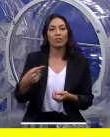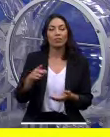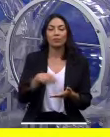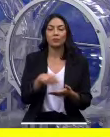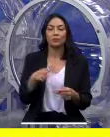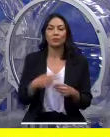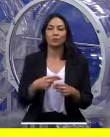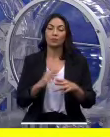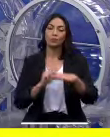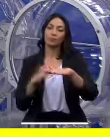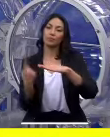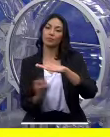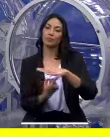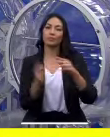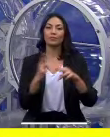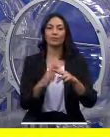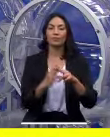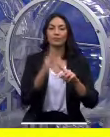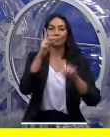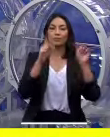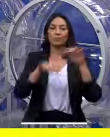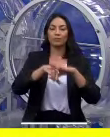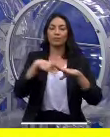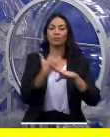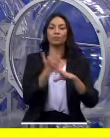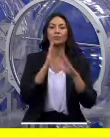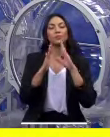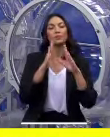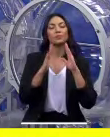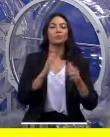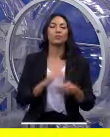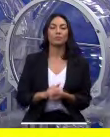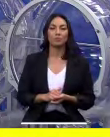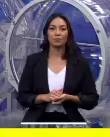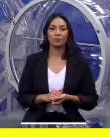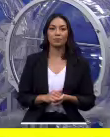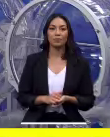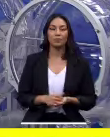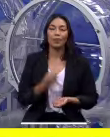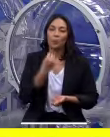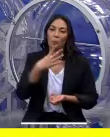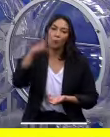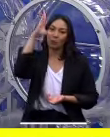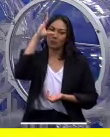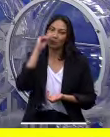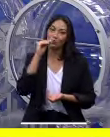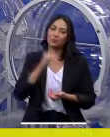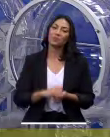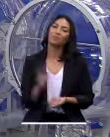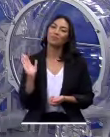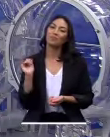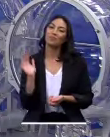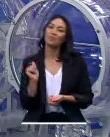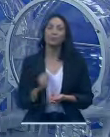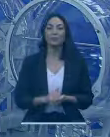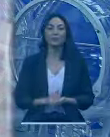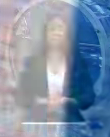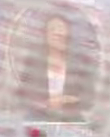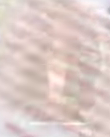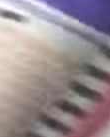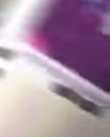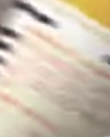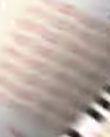Loterias Caixa através dos perfis do Facebook e também do YouTube da Caixa da Rede TV. Uma ótima noite para você e até mais!